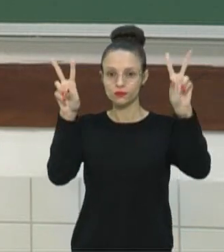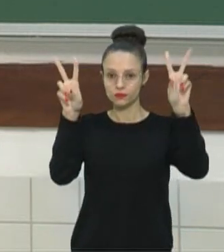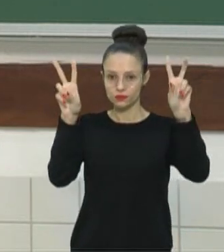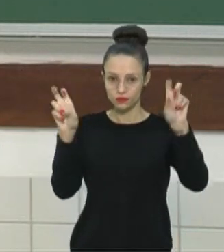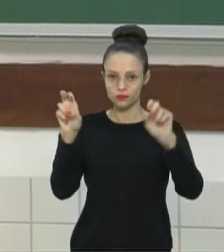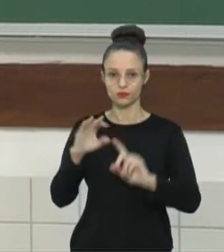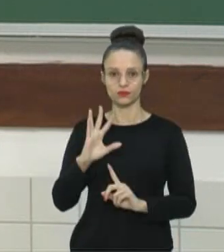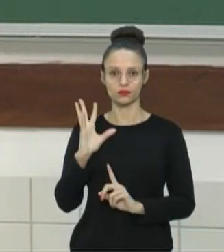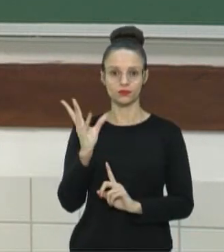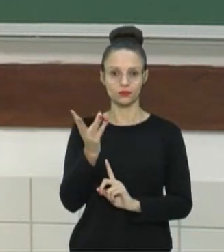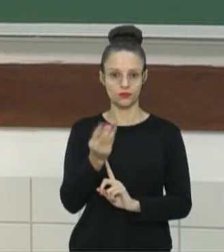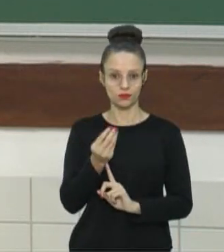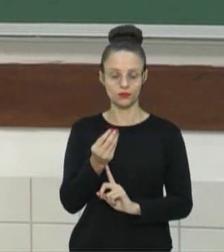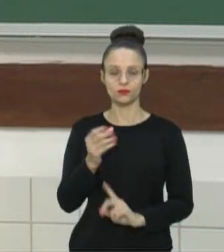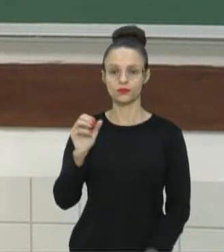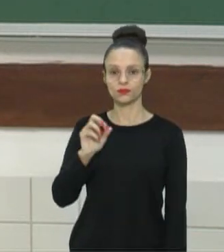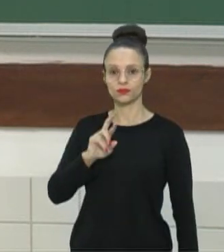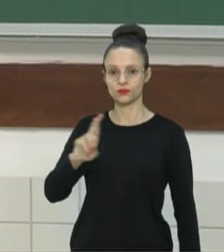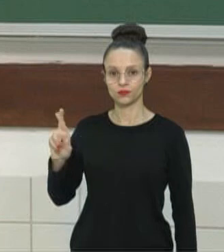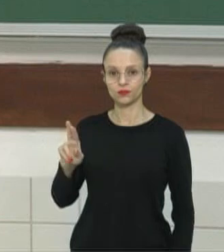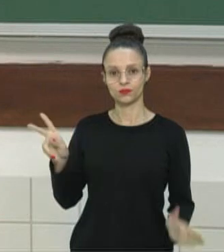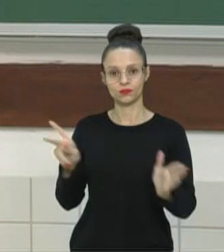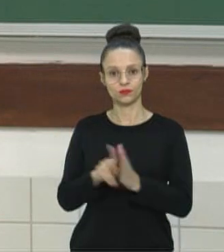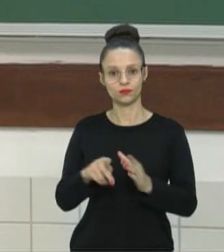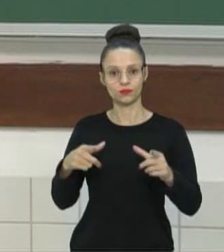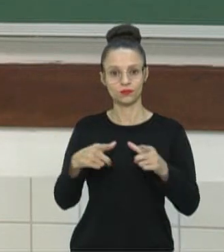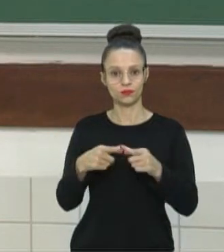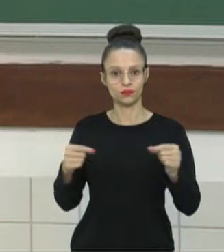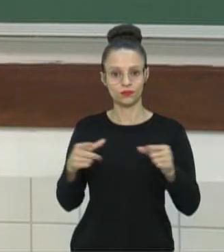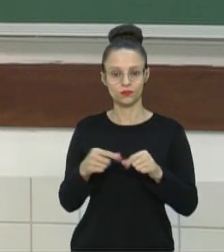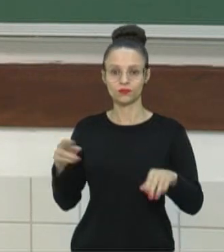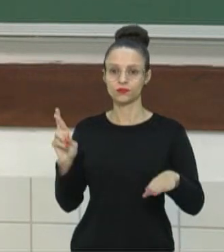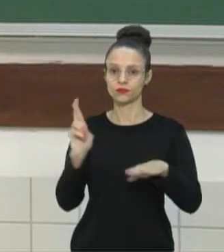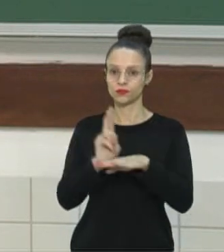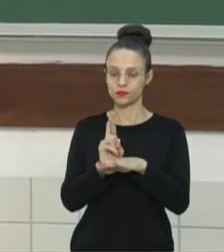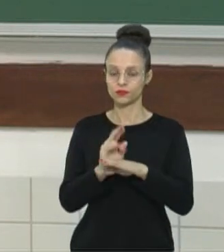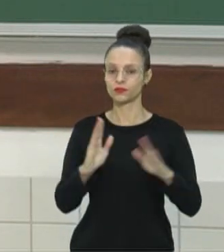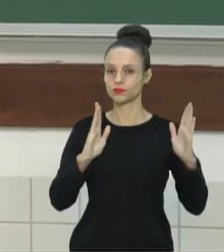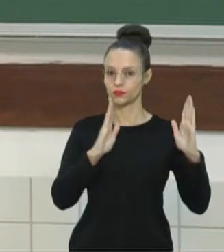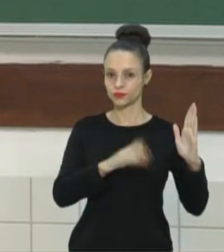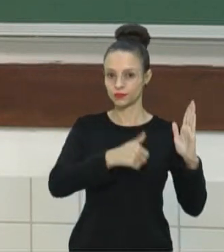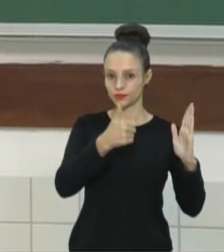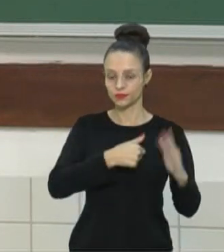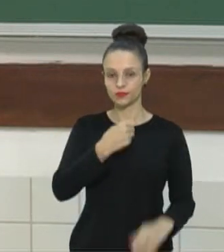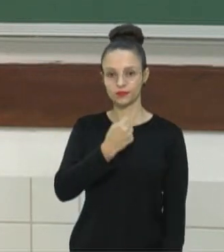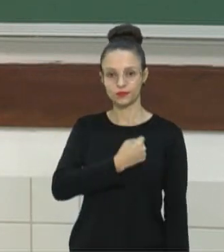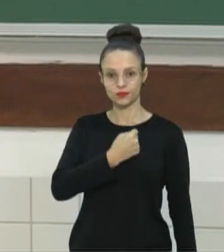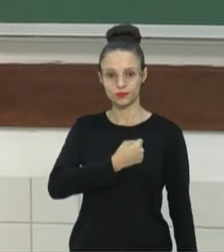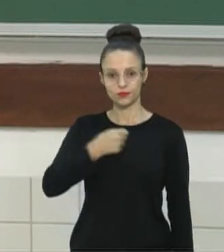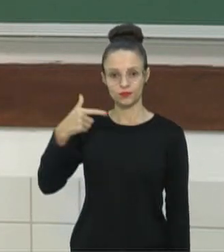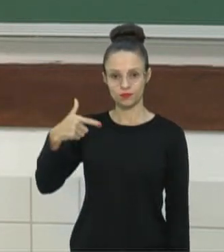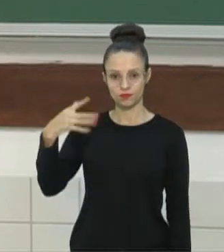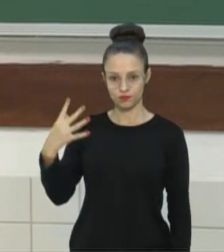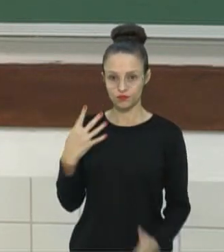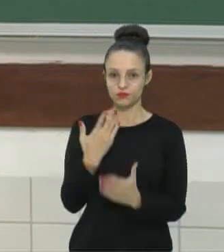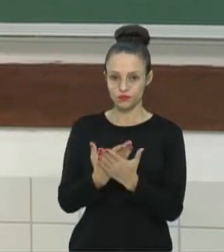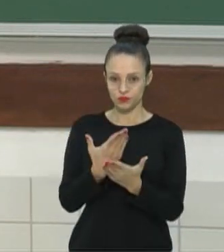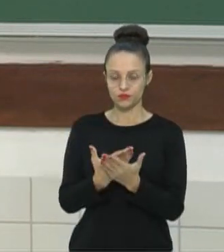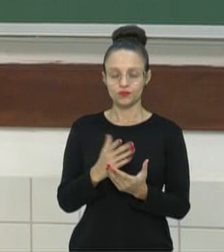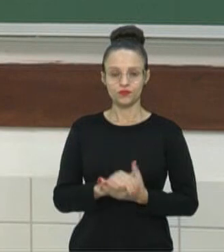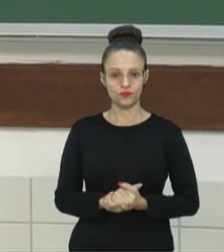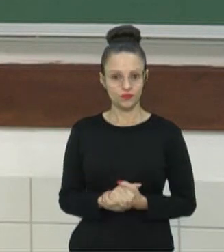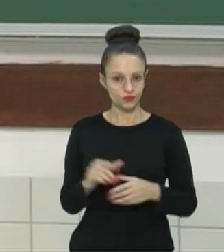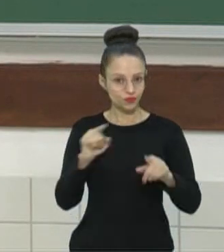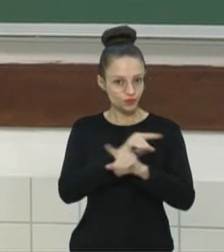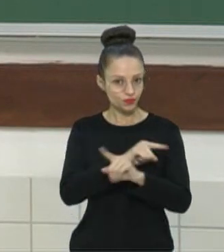a arte oriental Japão feudal, parte 1, aula 24.